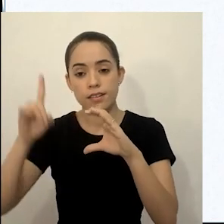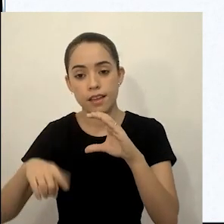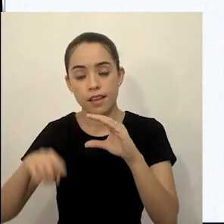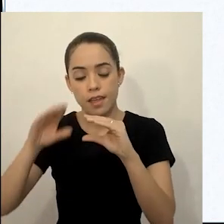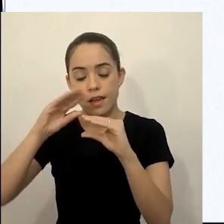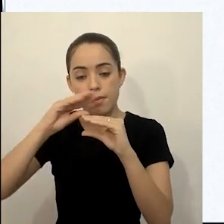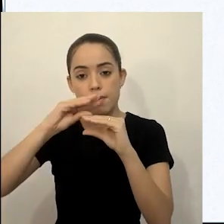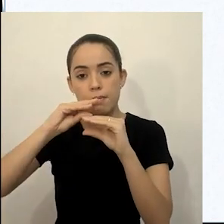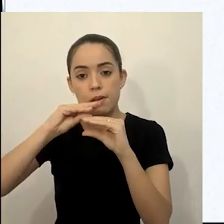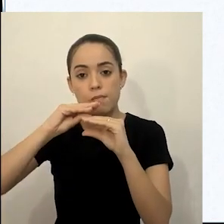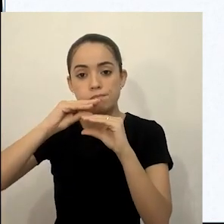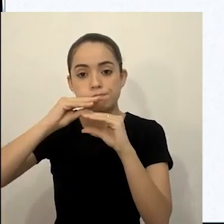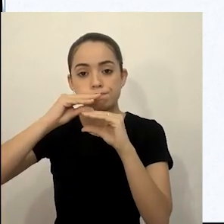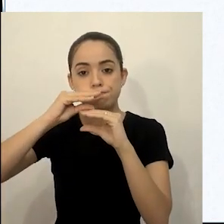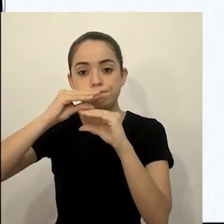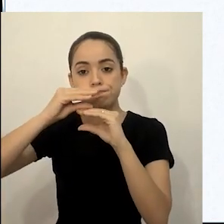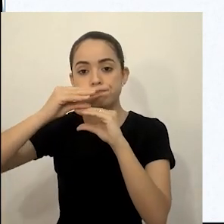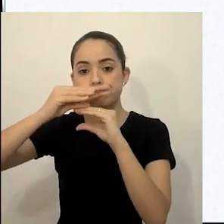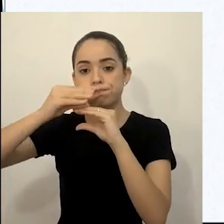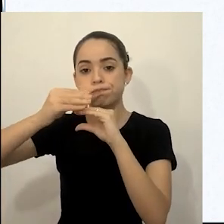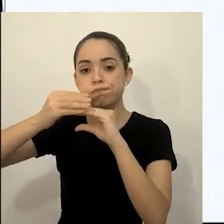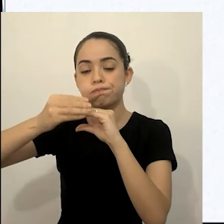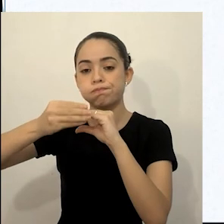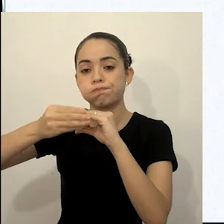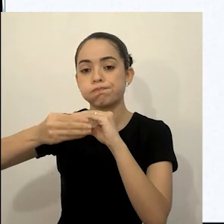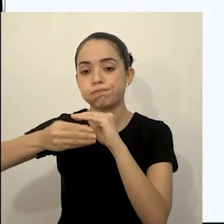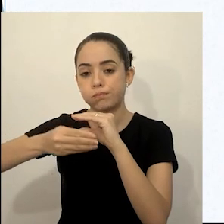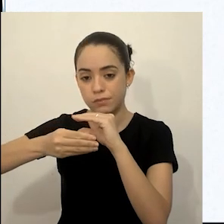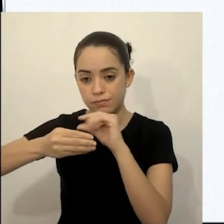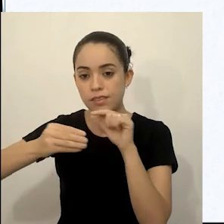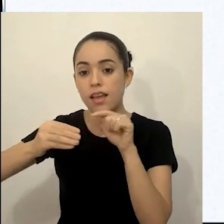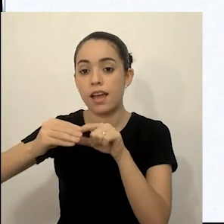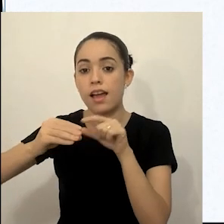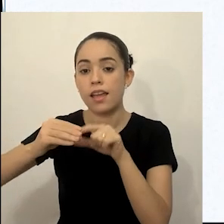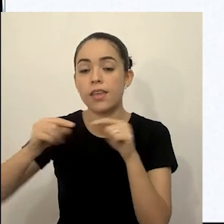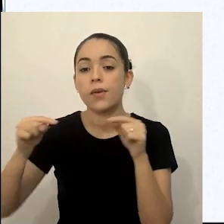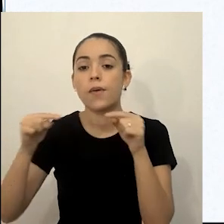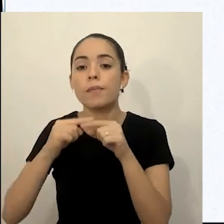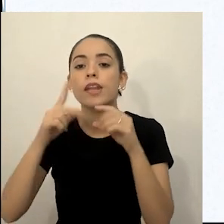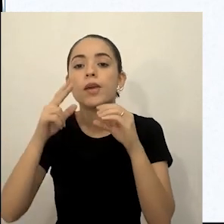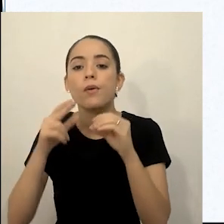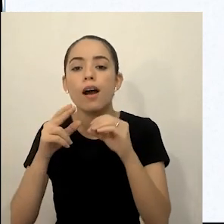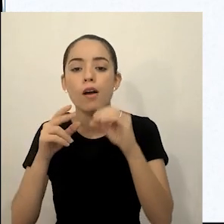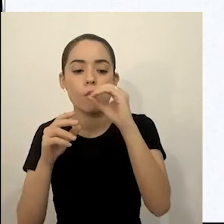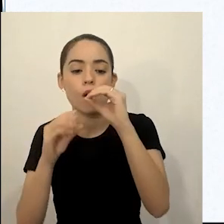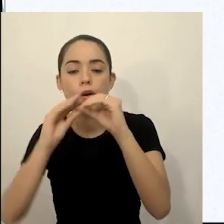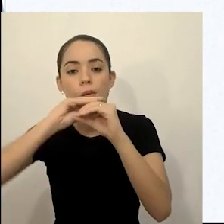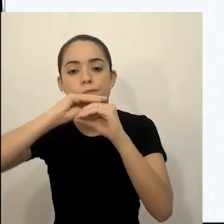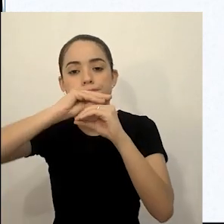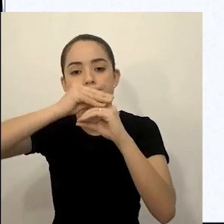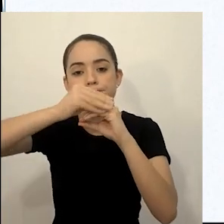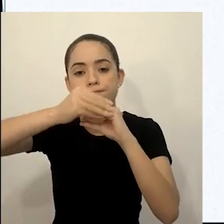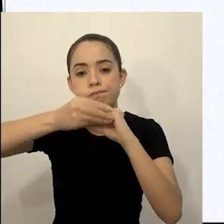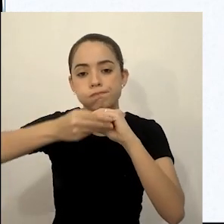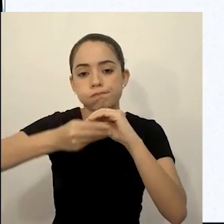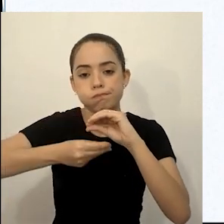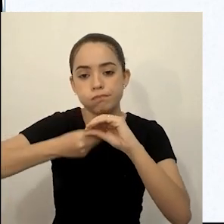um espessamento da membrana plasmática em formato de anel.